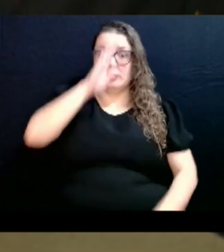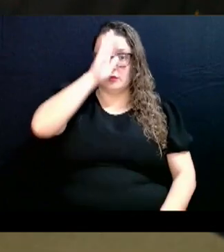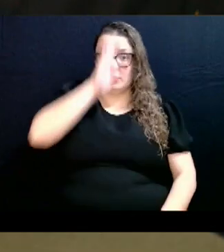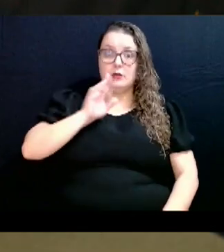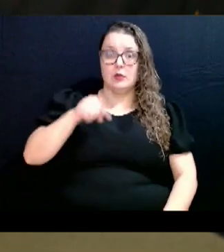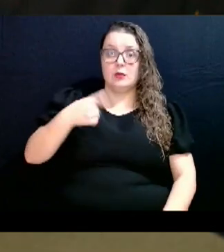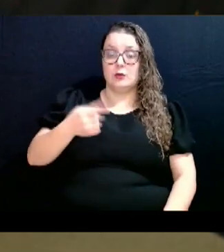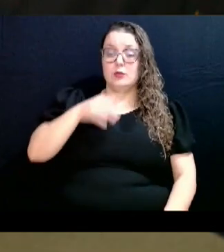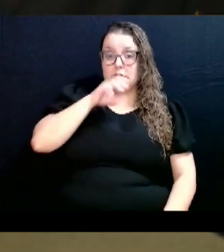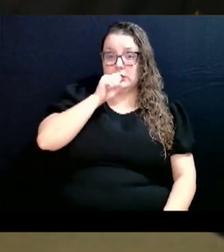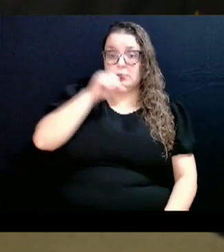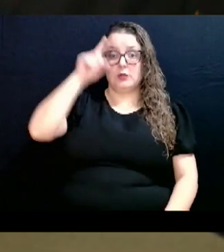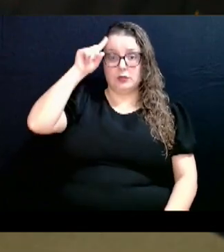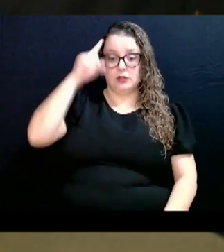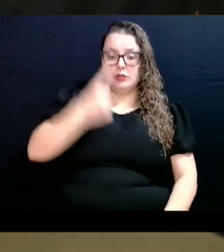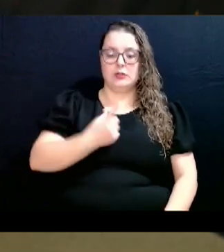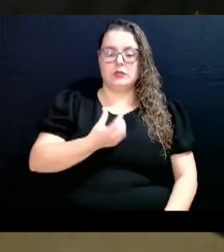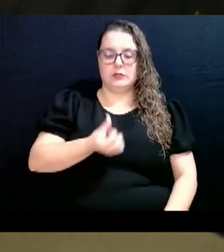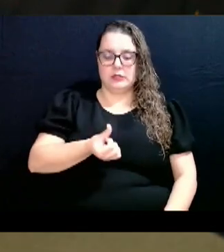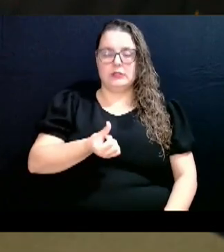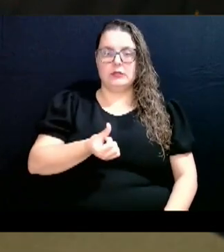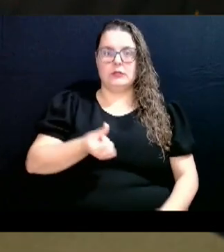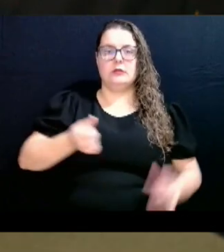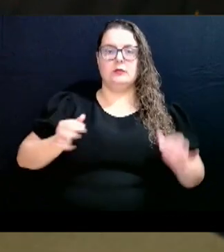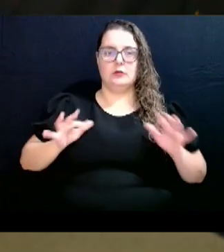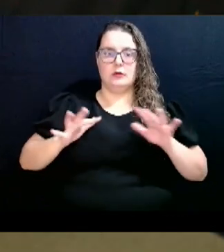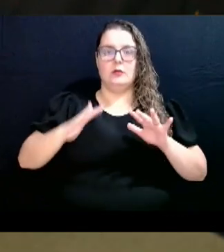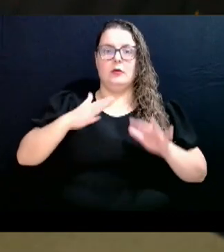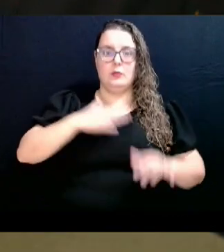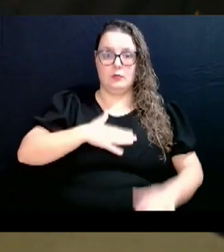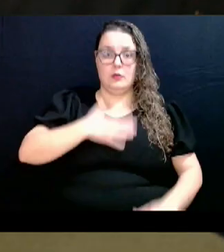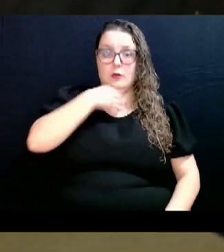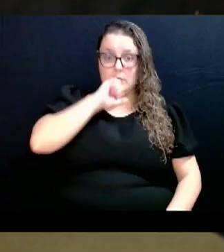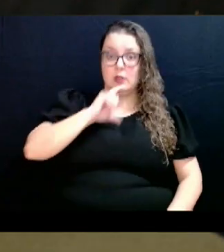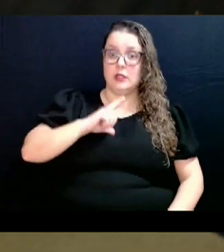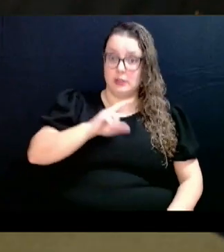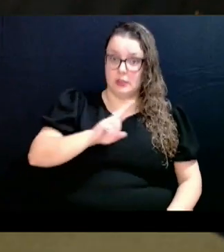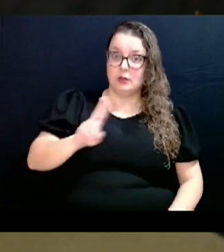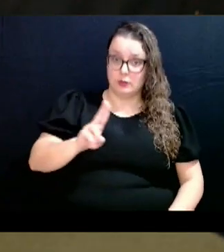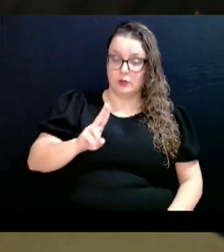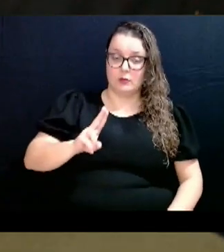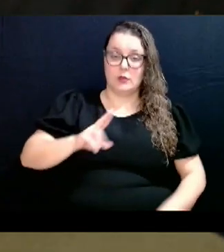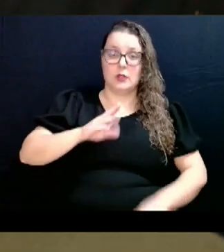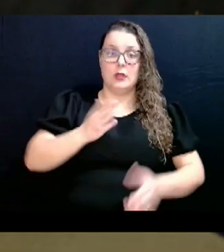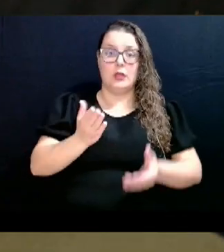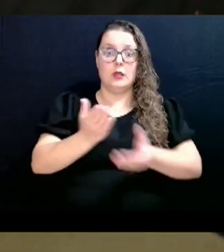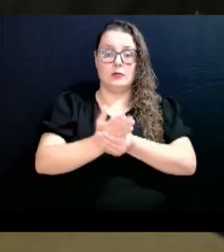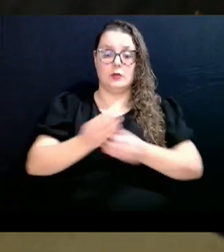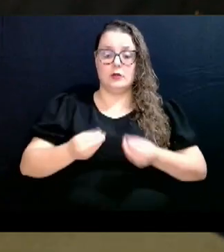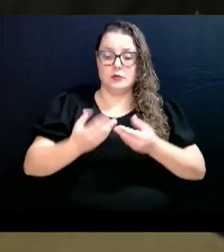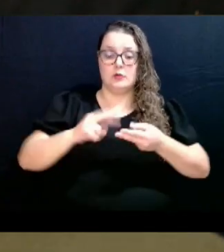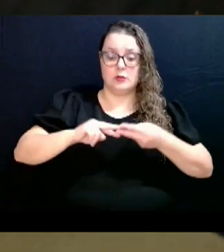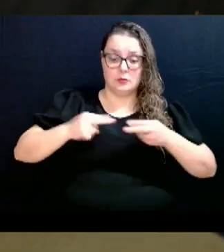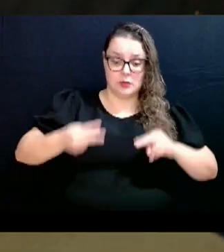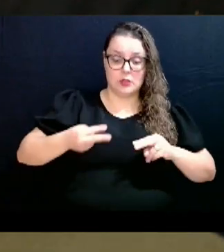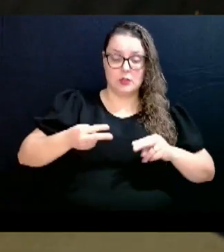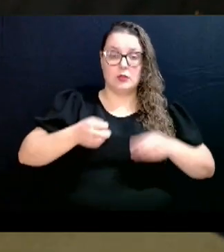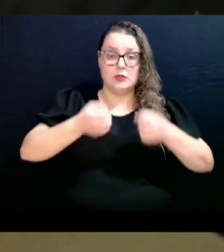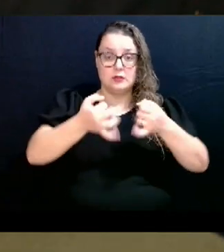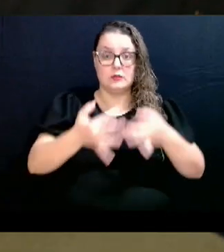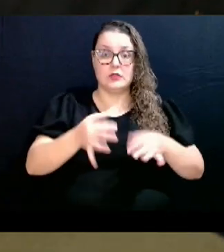dia 16. O mutirão Meu Pai Tem Nome. A ação oferece exames de DNA, orientação jurídica,